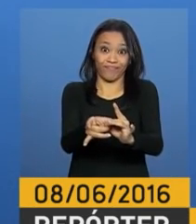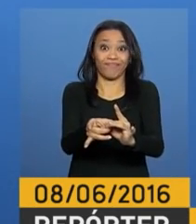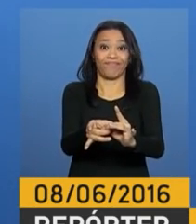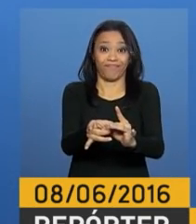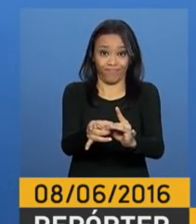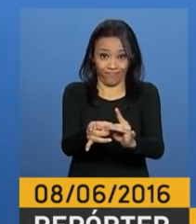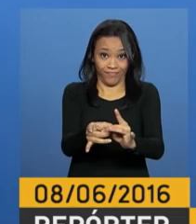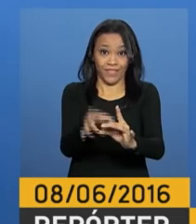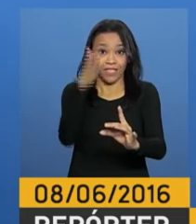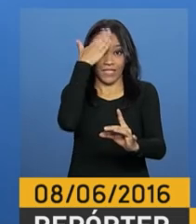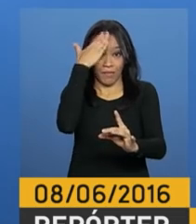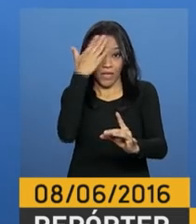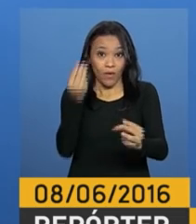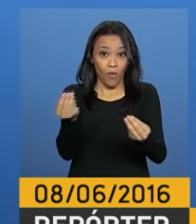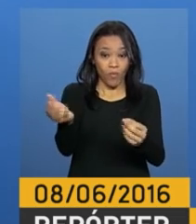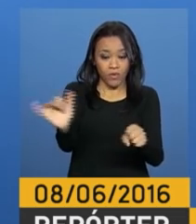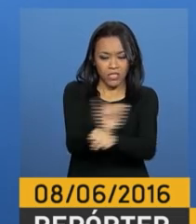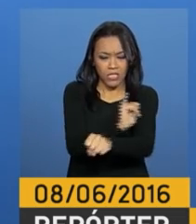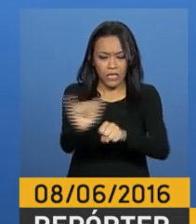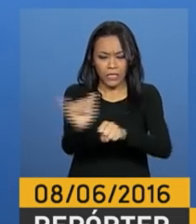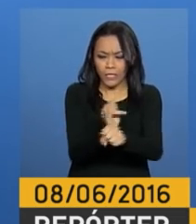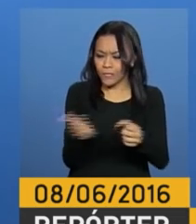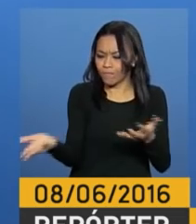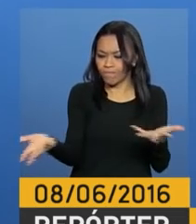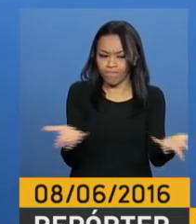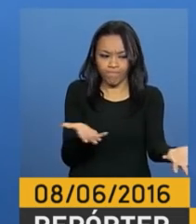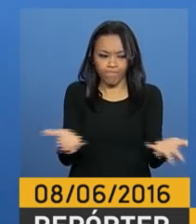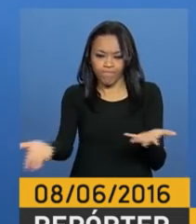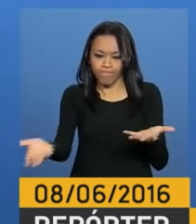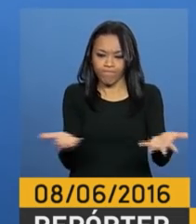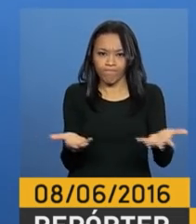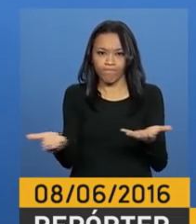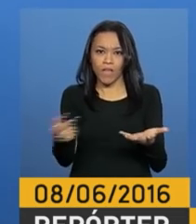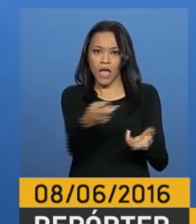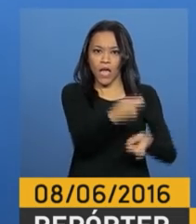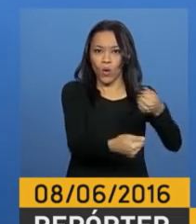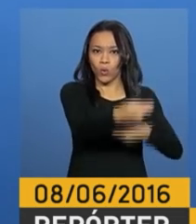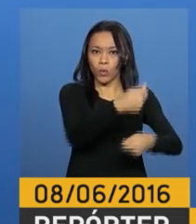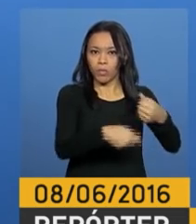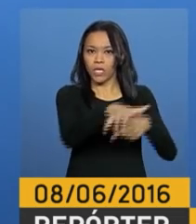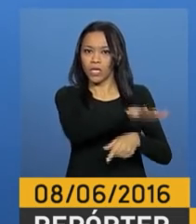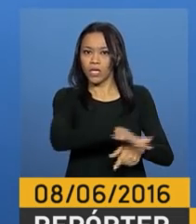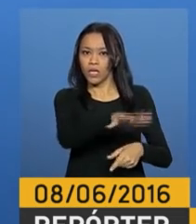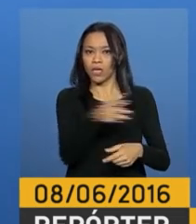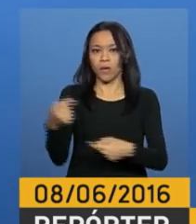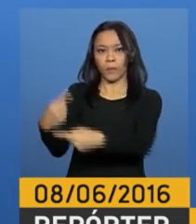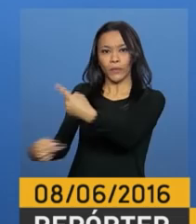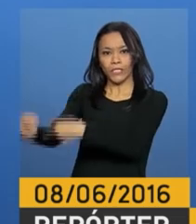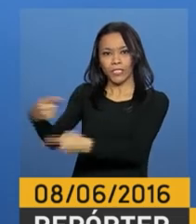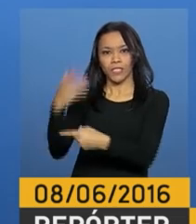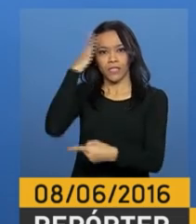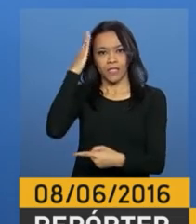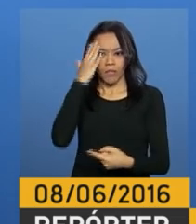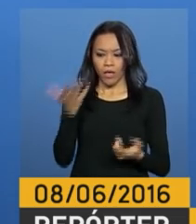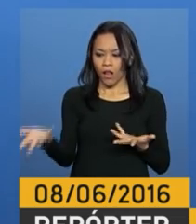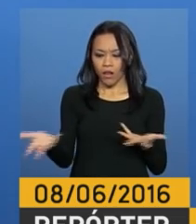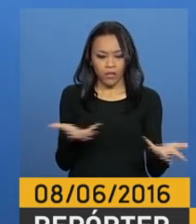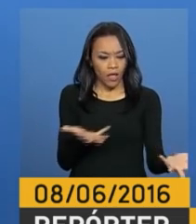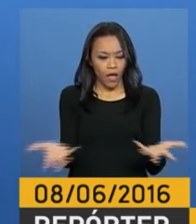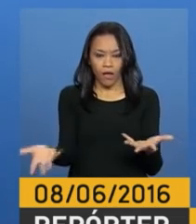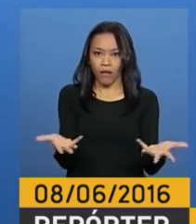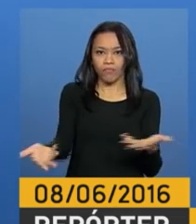criar as bases de eh Uma prática de uma atitude é que demonstre